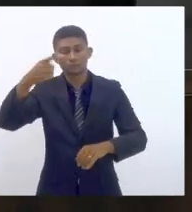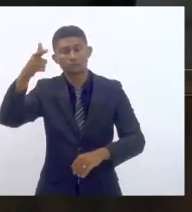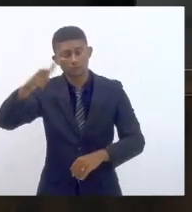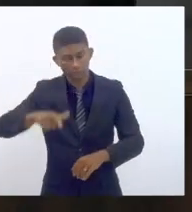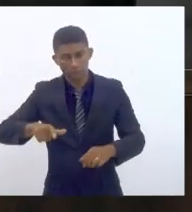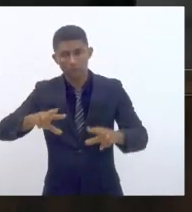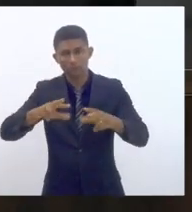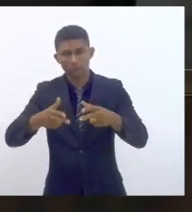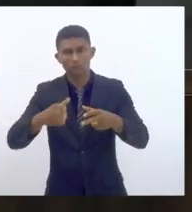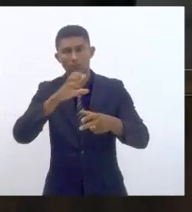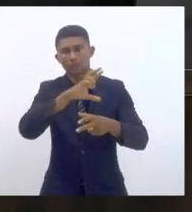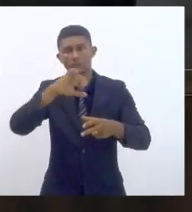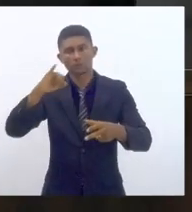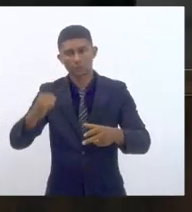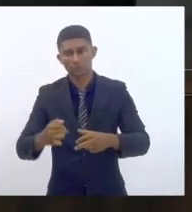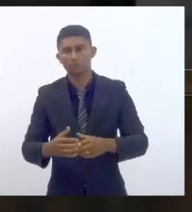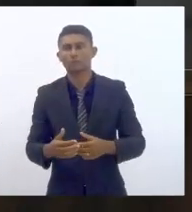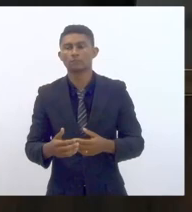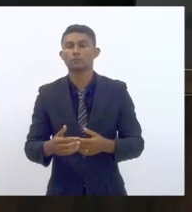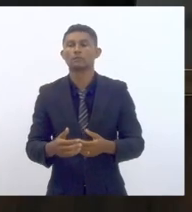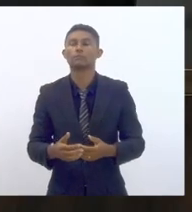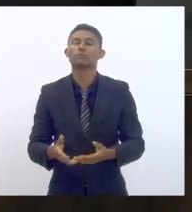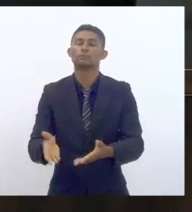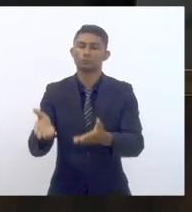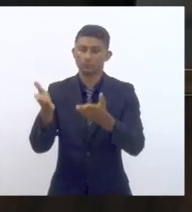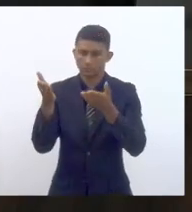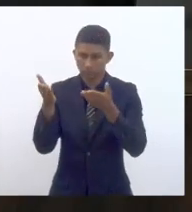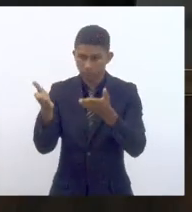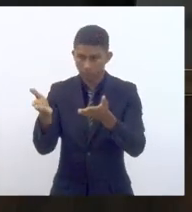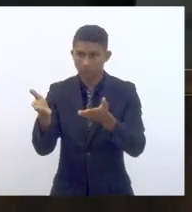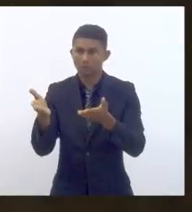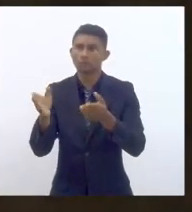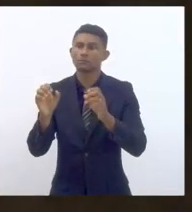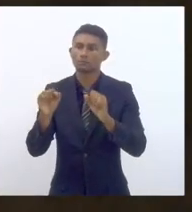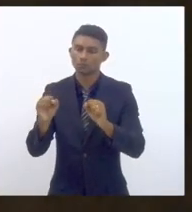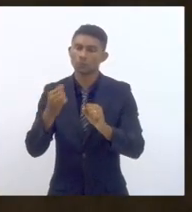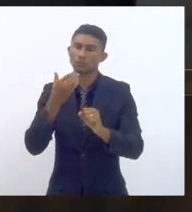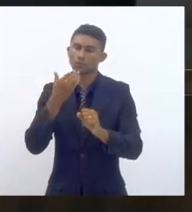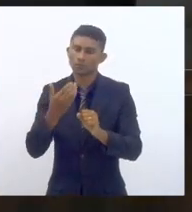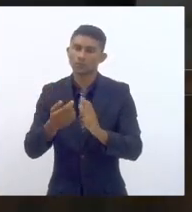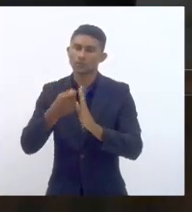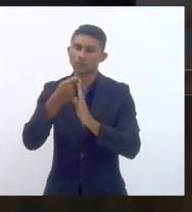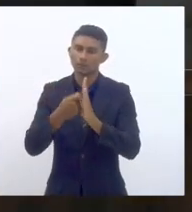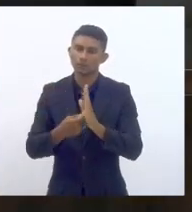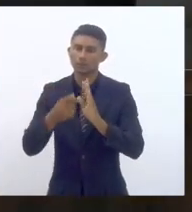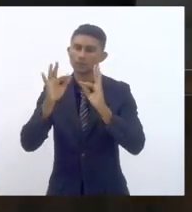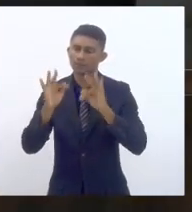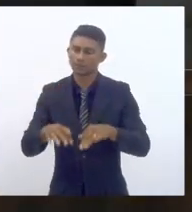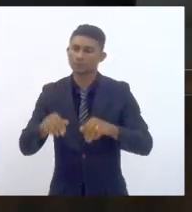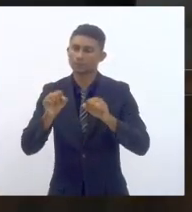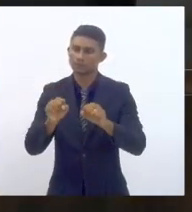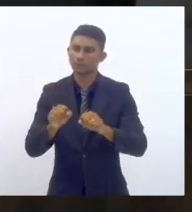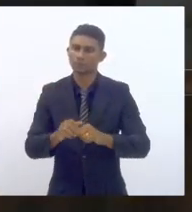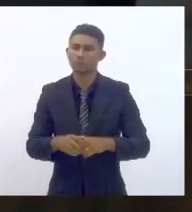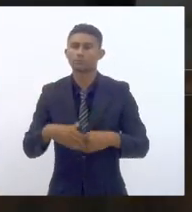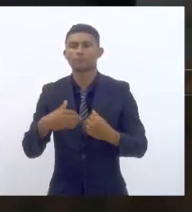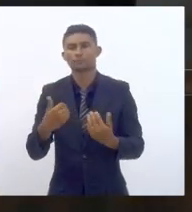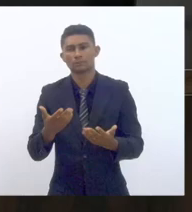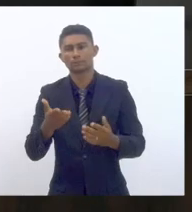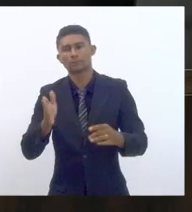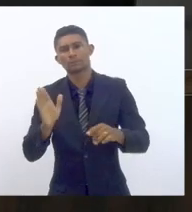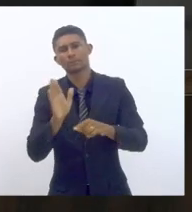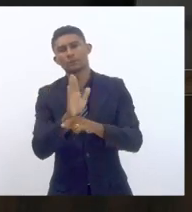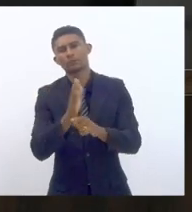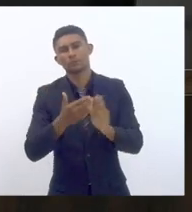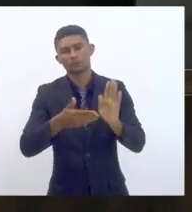da Comissão de Constituição e Justiça. Perfeito. Aí Vossa Senhora, Vossa Excelência poderá dar. Forma final de redação. A forma final de redação, assim ajuda a não